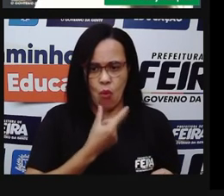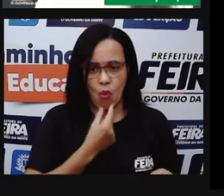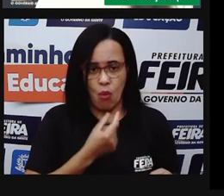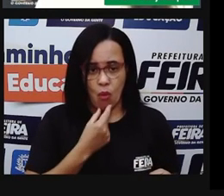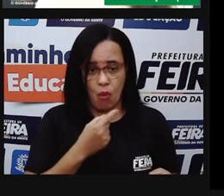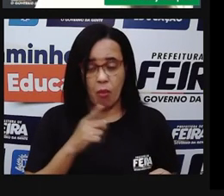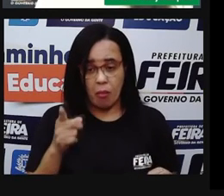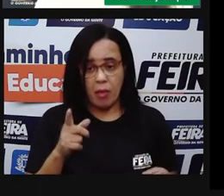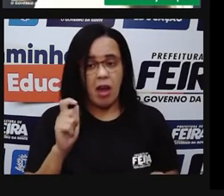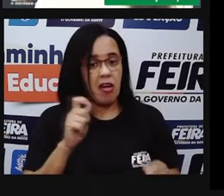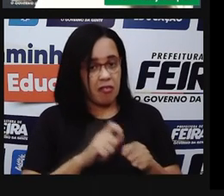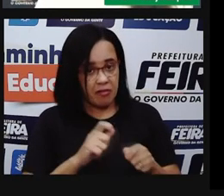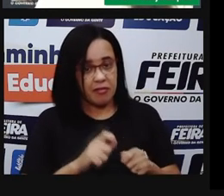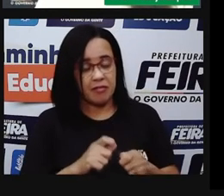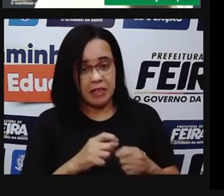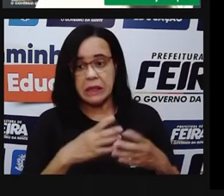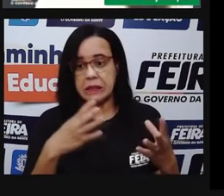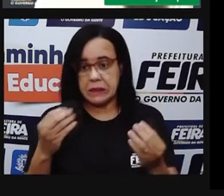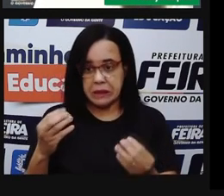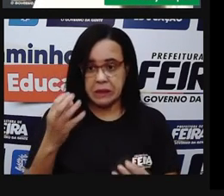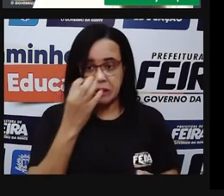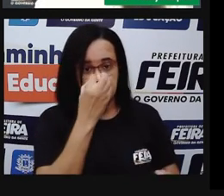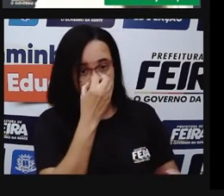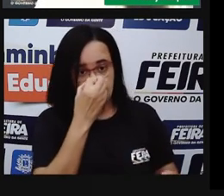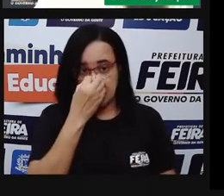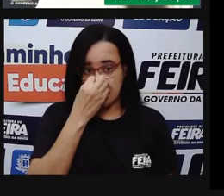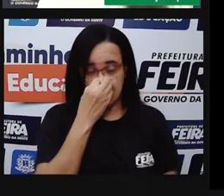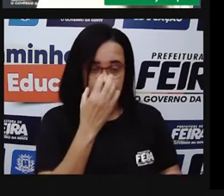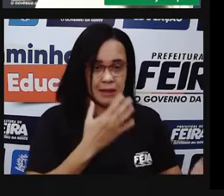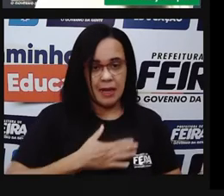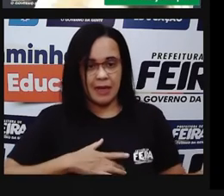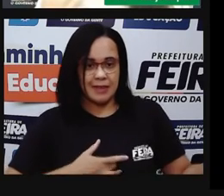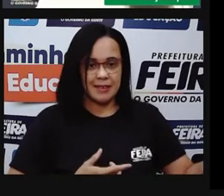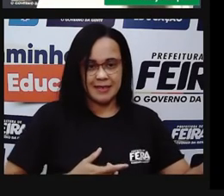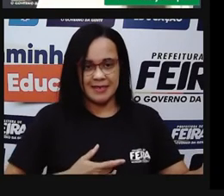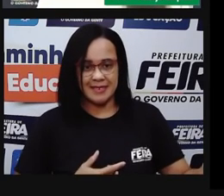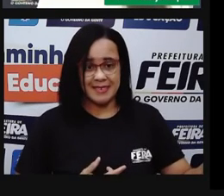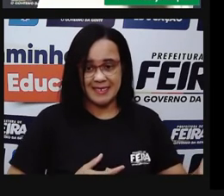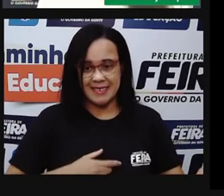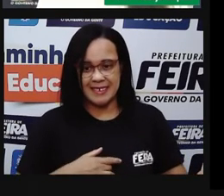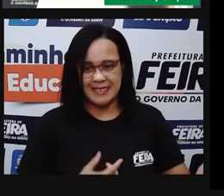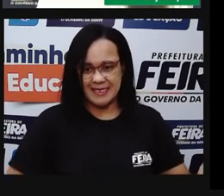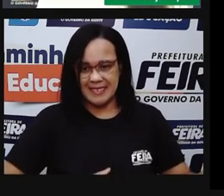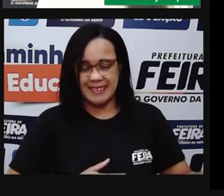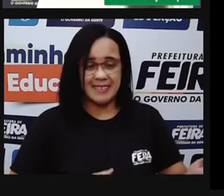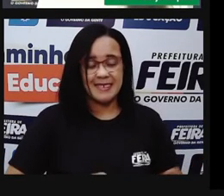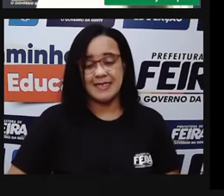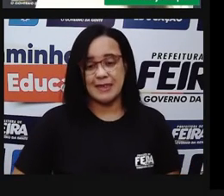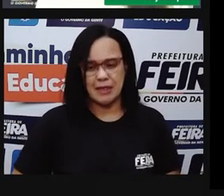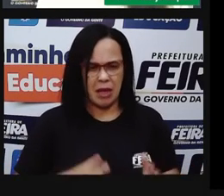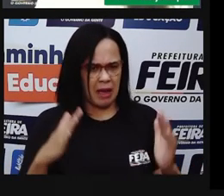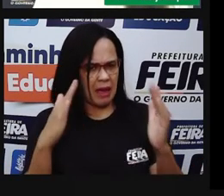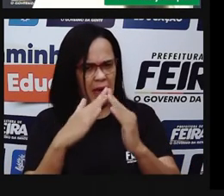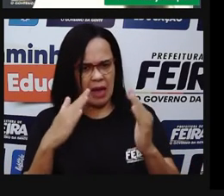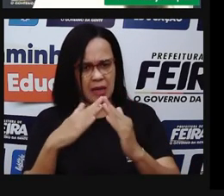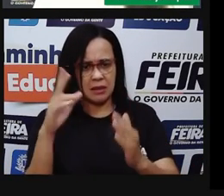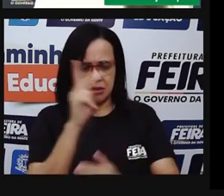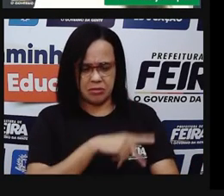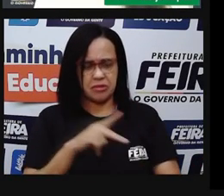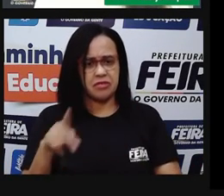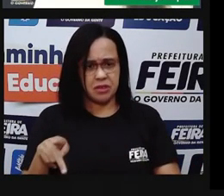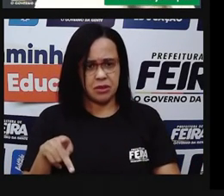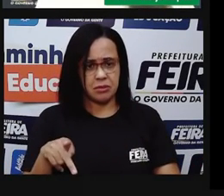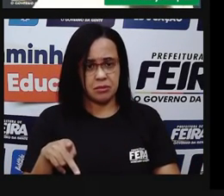cima, ó. O professor palhaçada e forró casa dançando. São um monte de palavras que não têm o um sentido completo. Então,